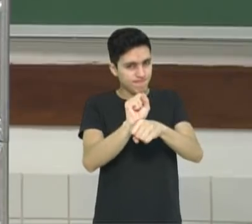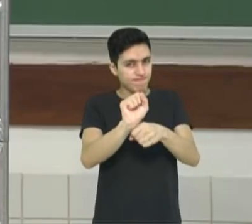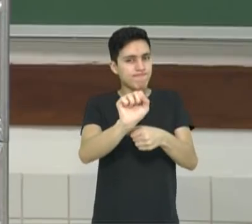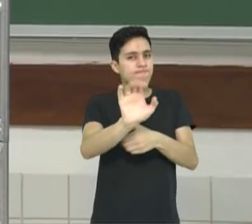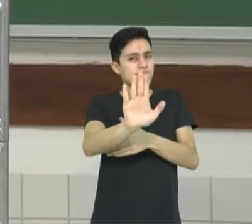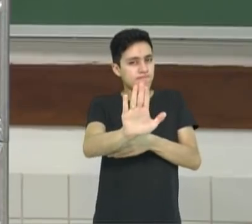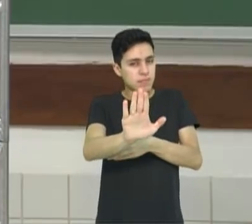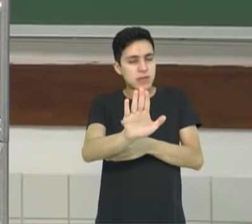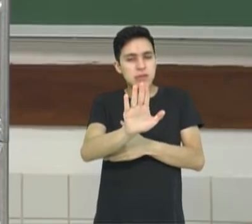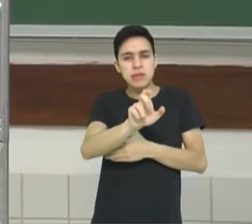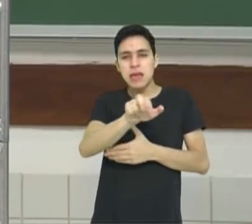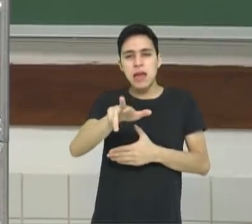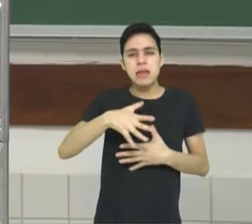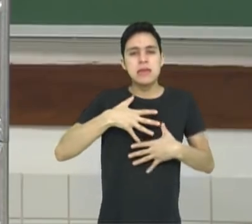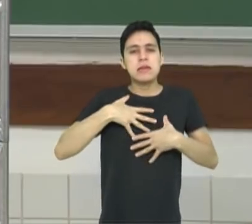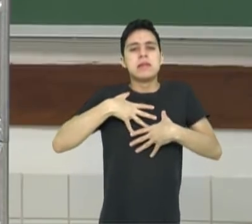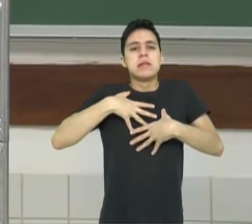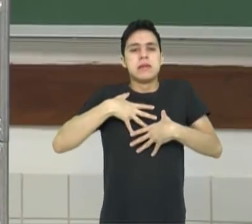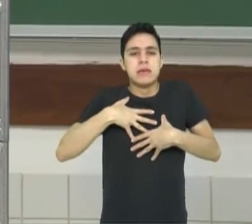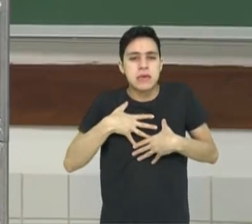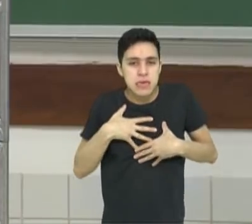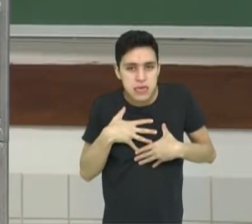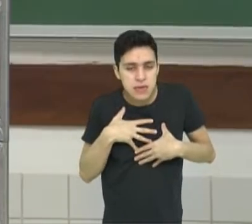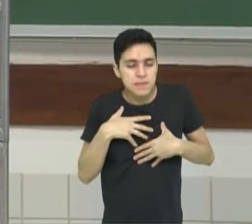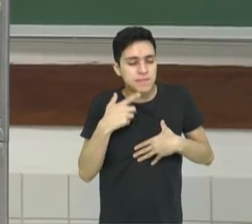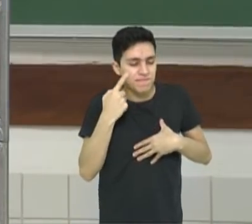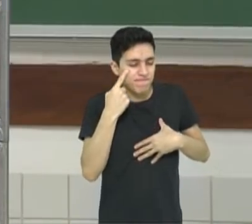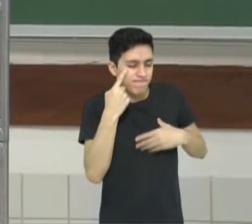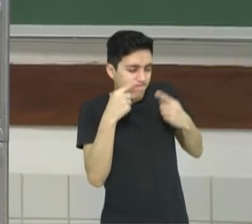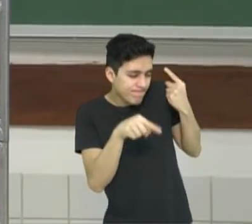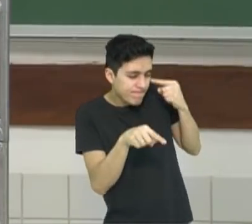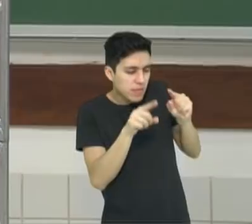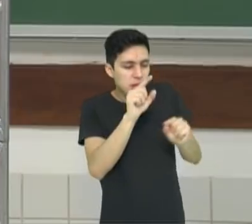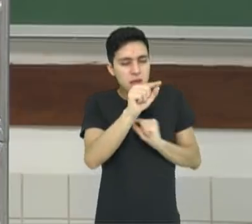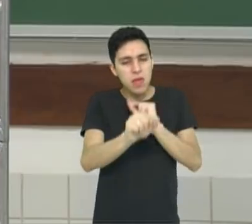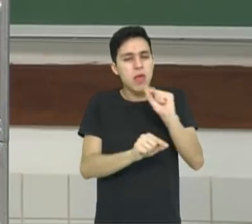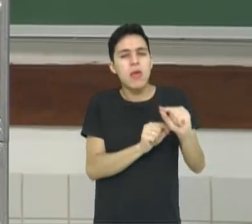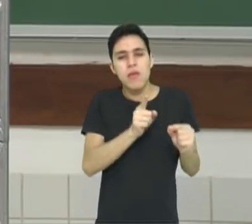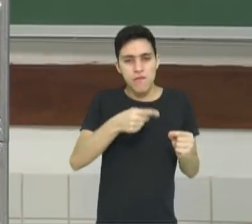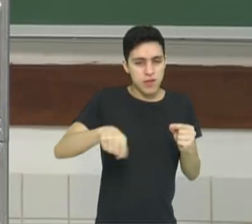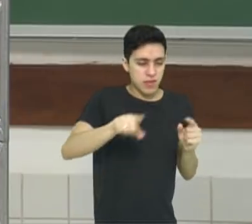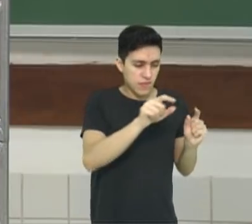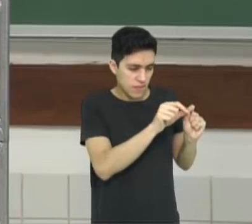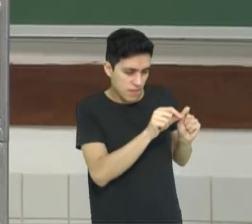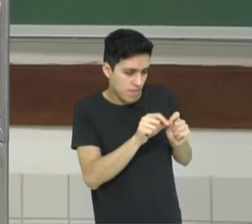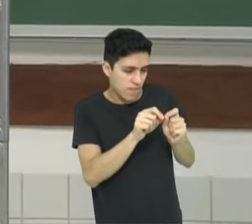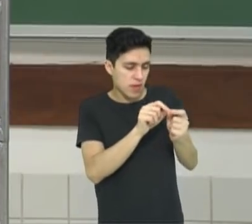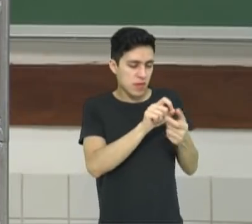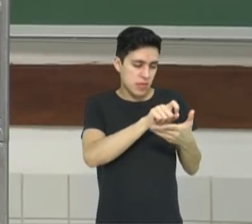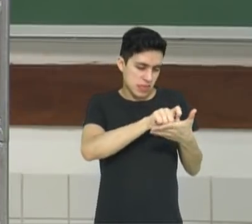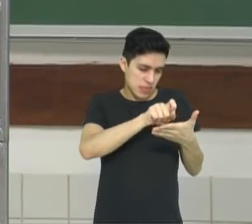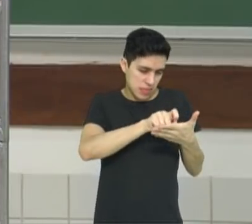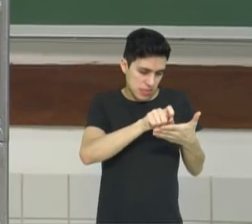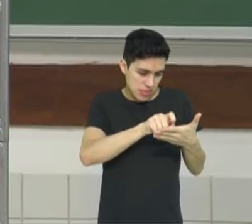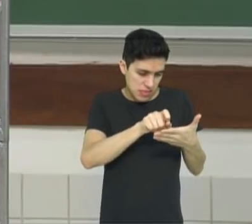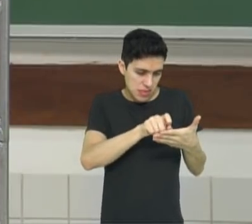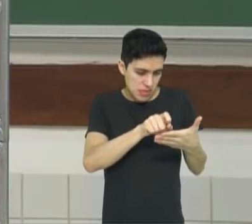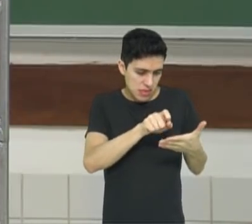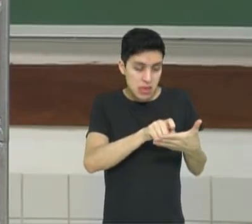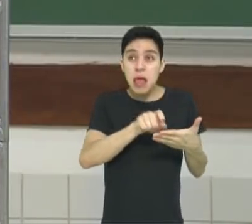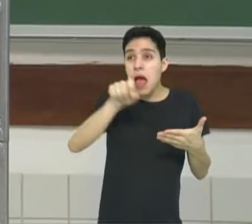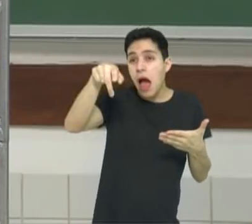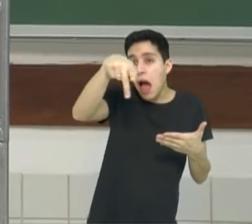aí, respira fundo, tá bom? E vai dando uma olhada e vai conferindo o que você fez com o que a professora está fazendo aqui,